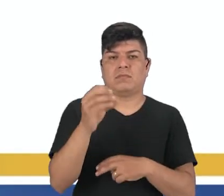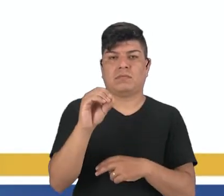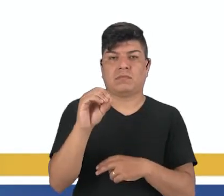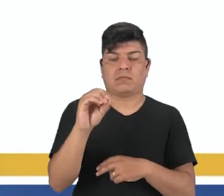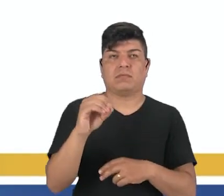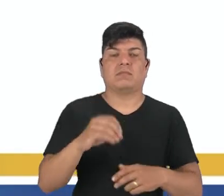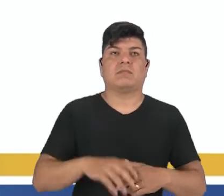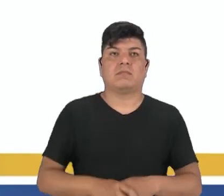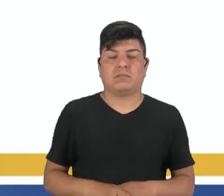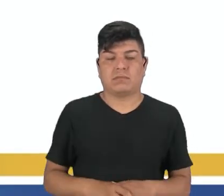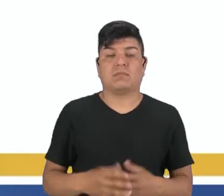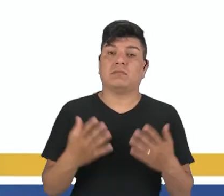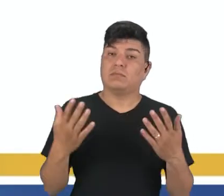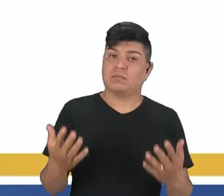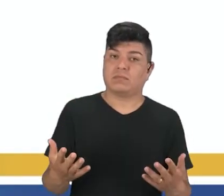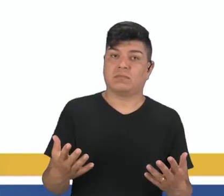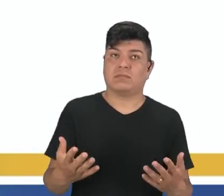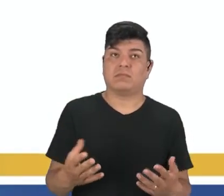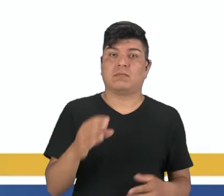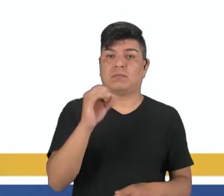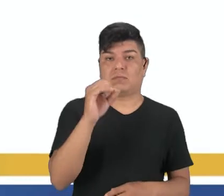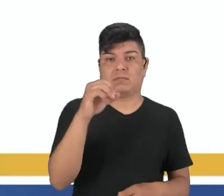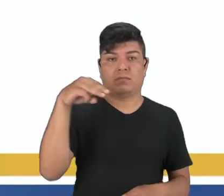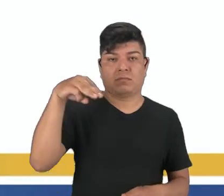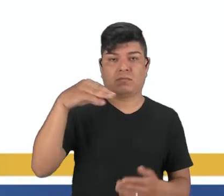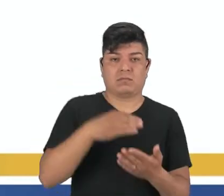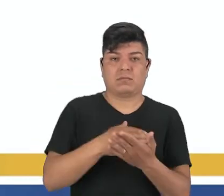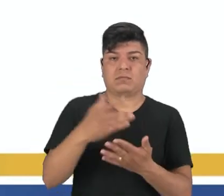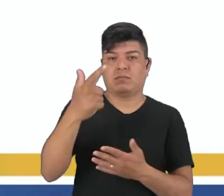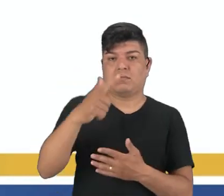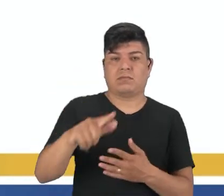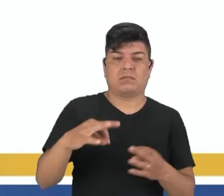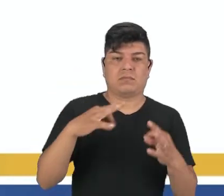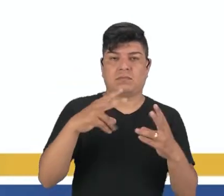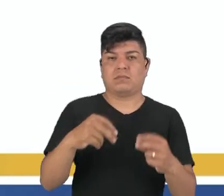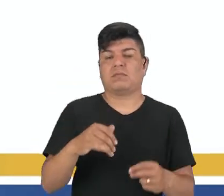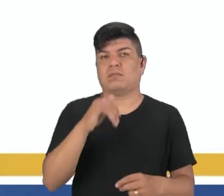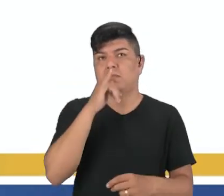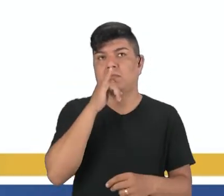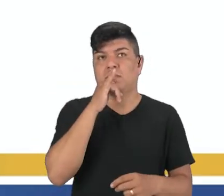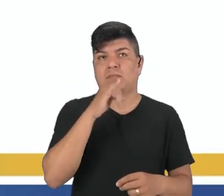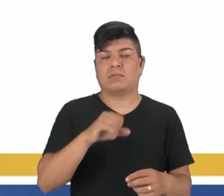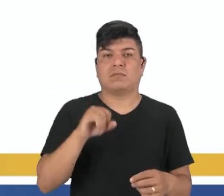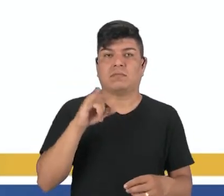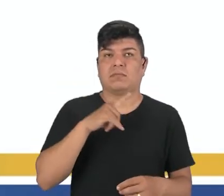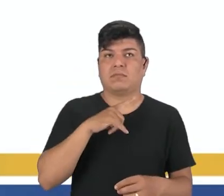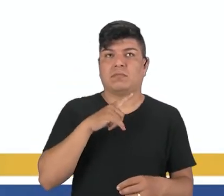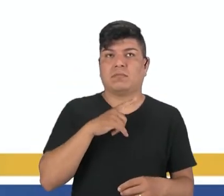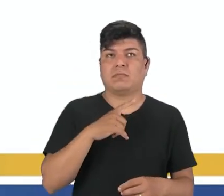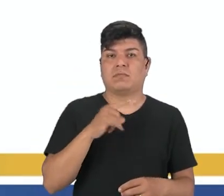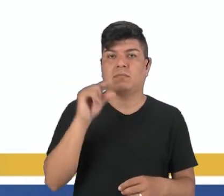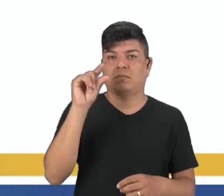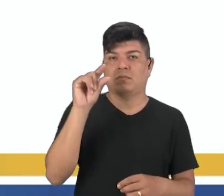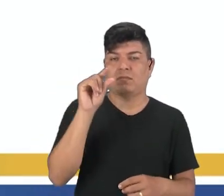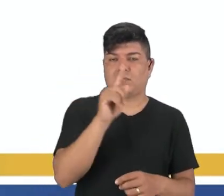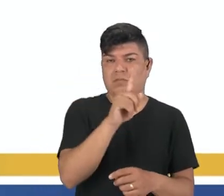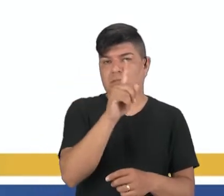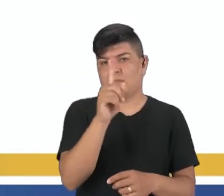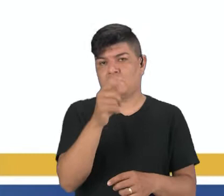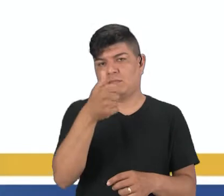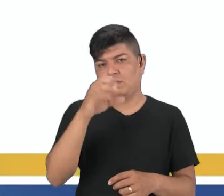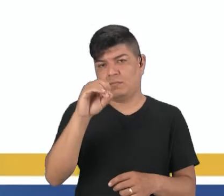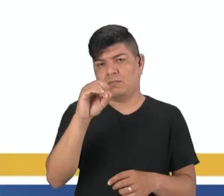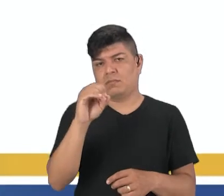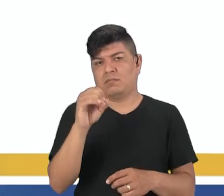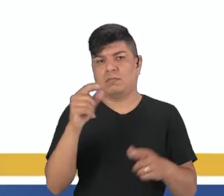60. E então, zera os minutos e começa tudo novamente. Por exemplo, se temos o ponteiro pequeno no 10 e o